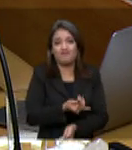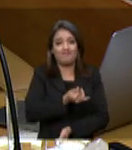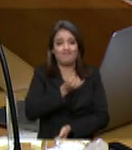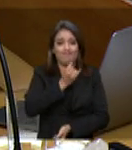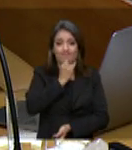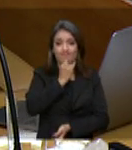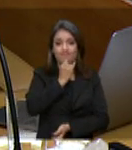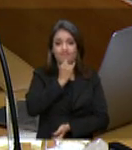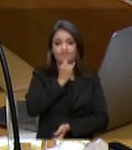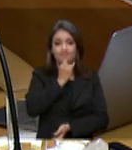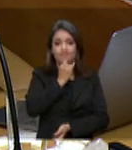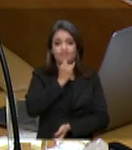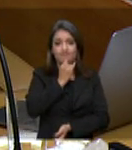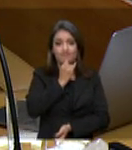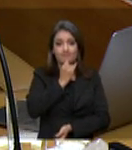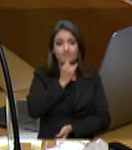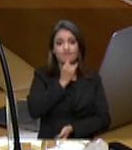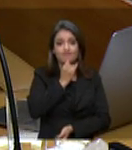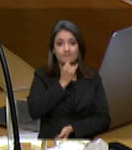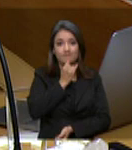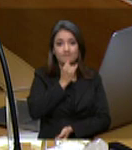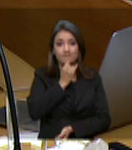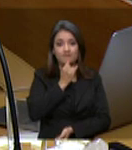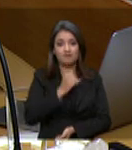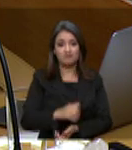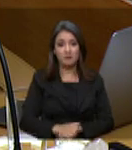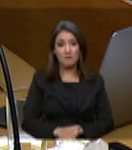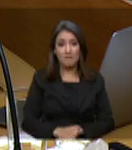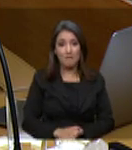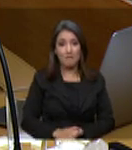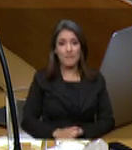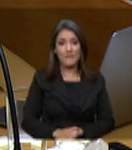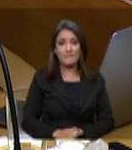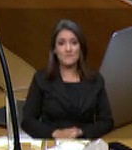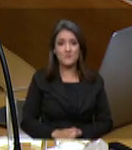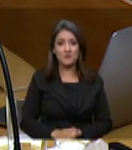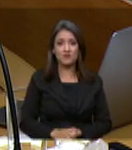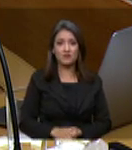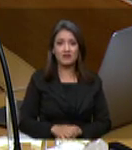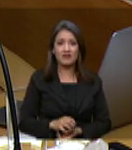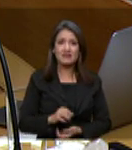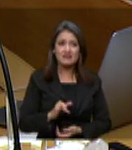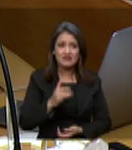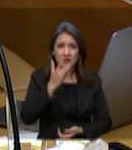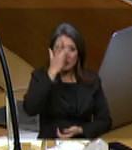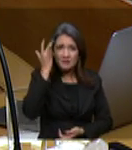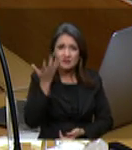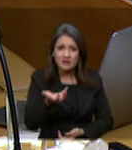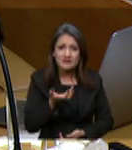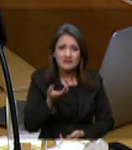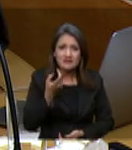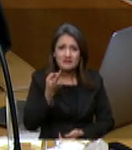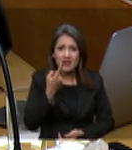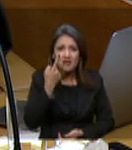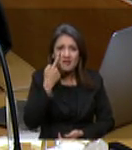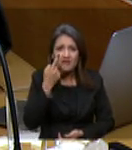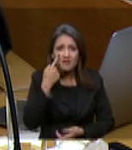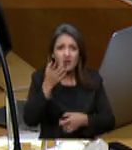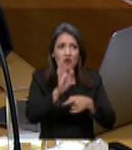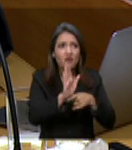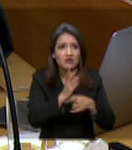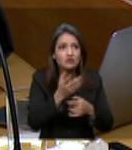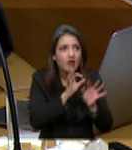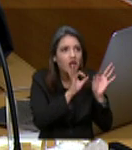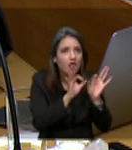lamentáveis se alguém se dispuser a ouvir Esse vídeo é de perder a